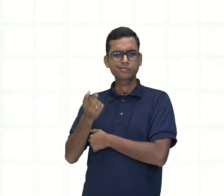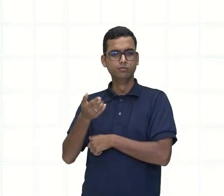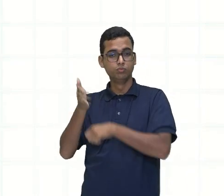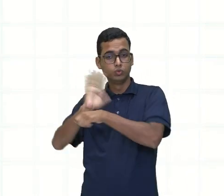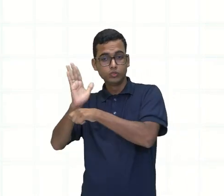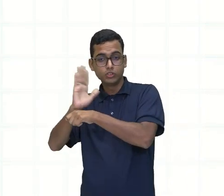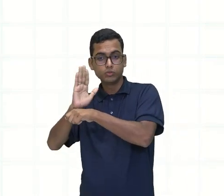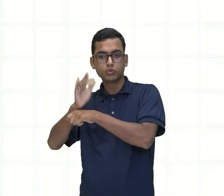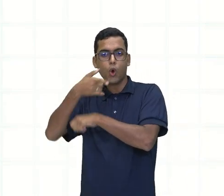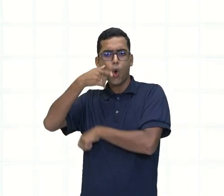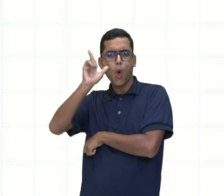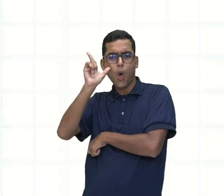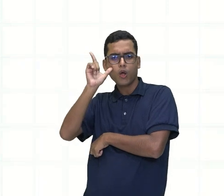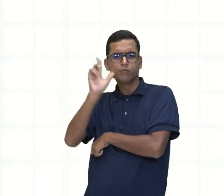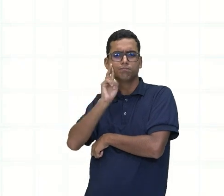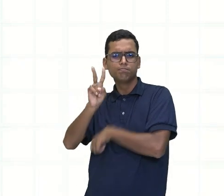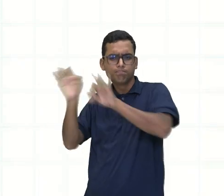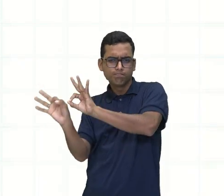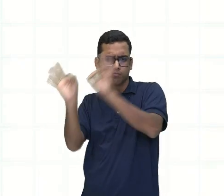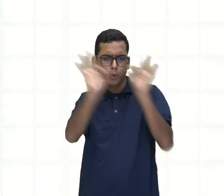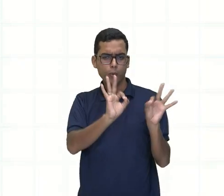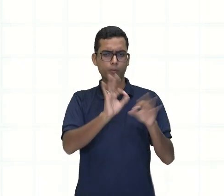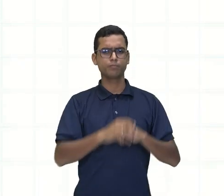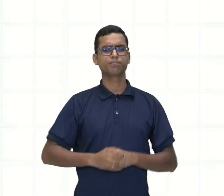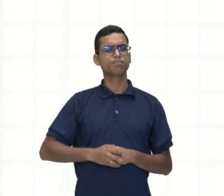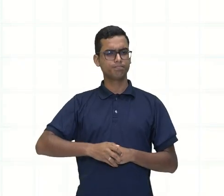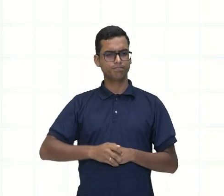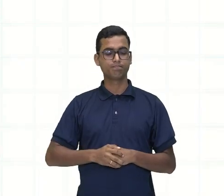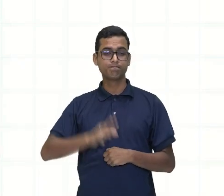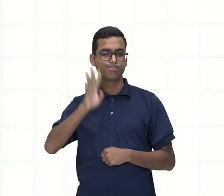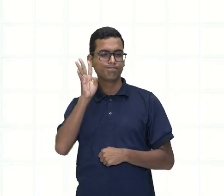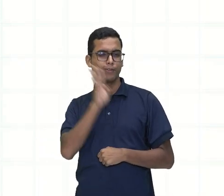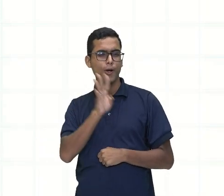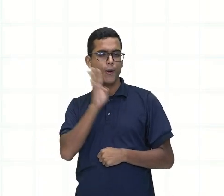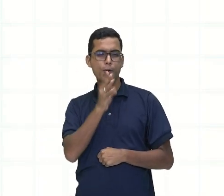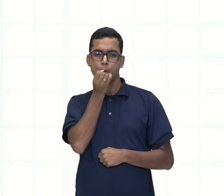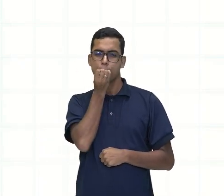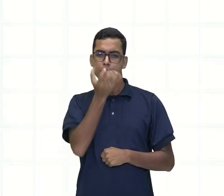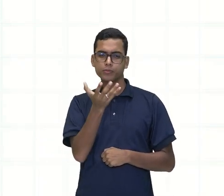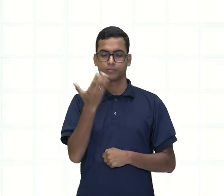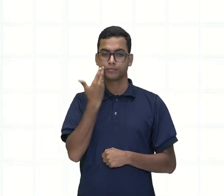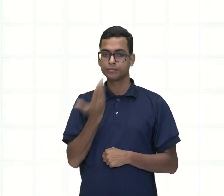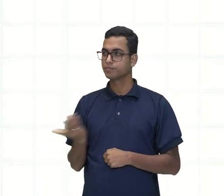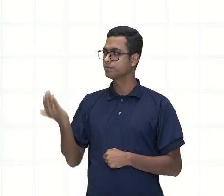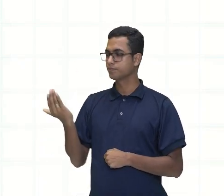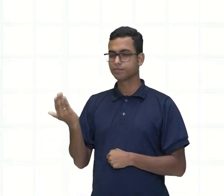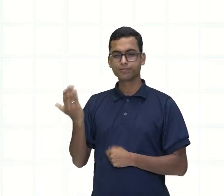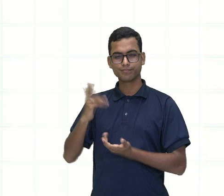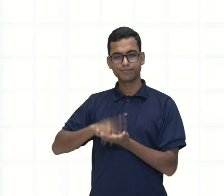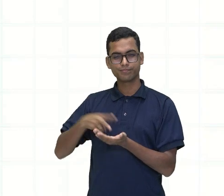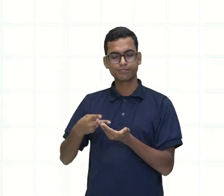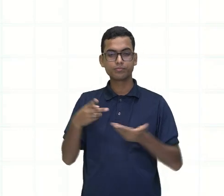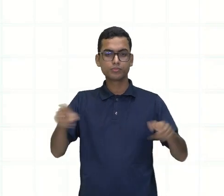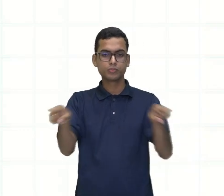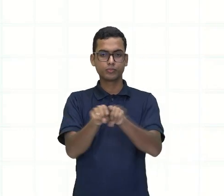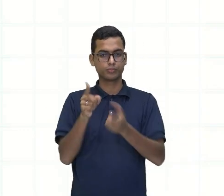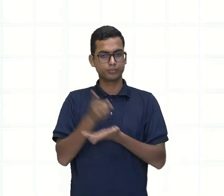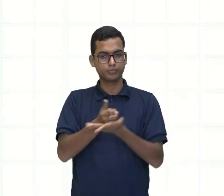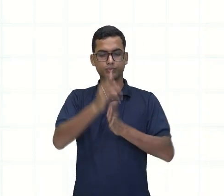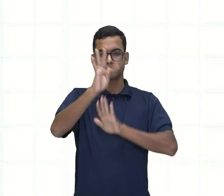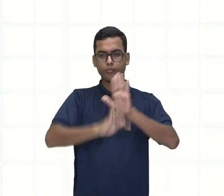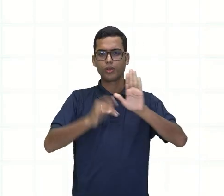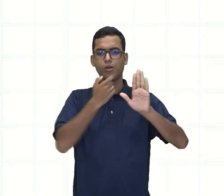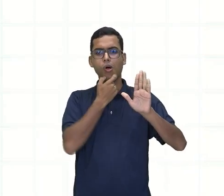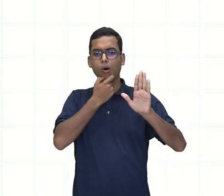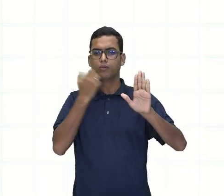vi. Eu vi um filme muito legal ontem, muito bom. Yesterday. It was about, ele